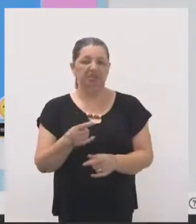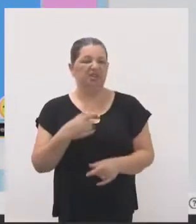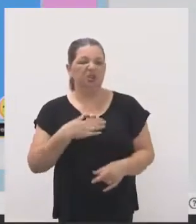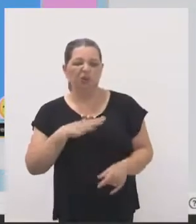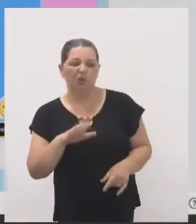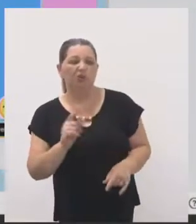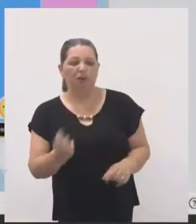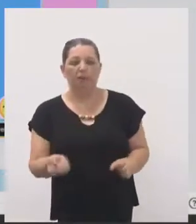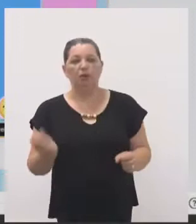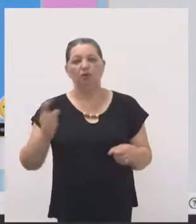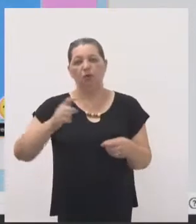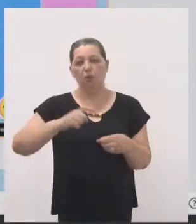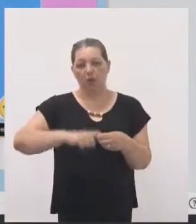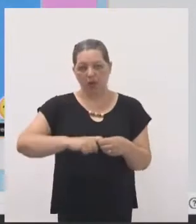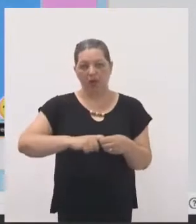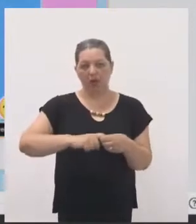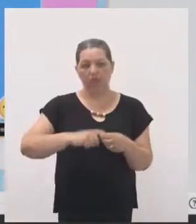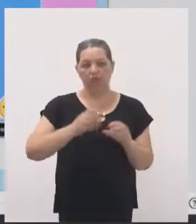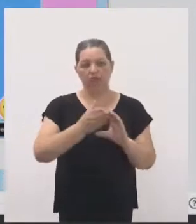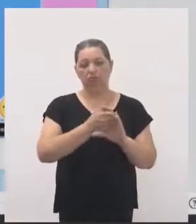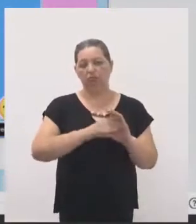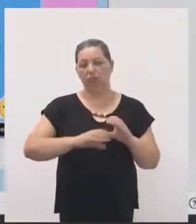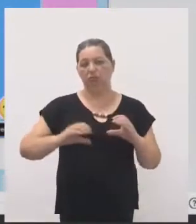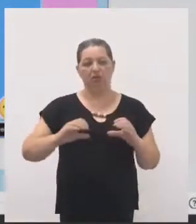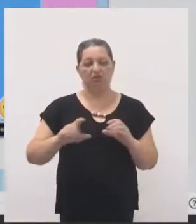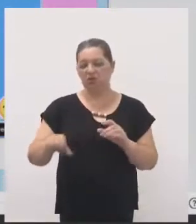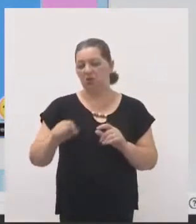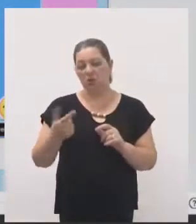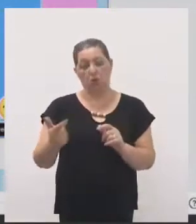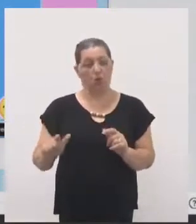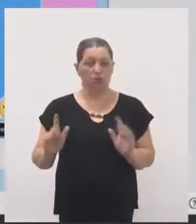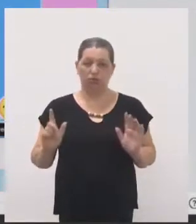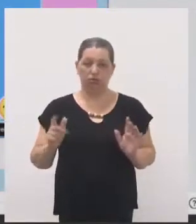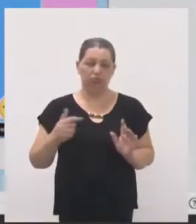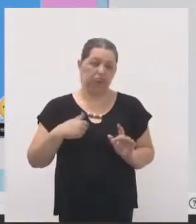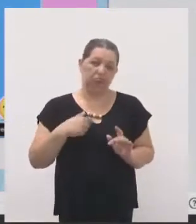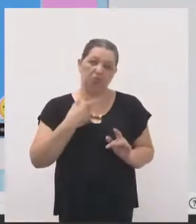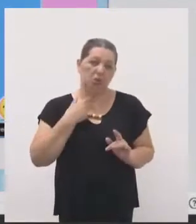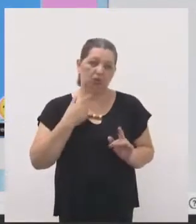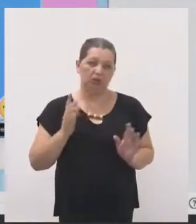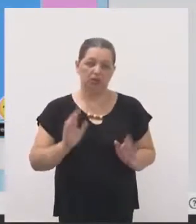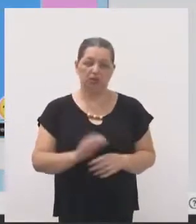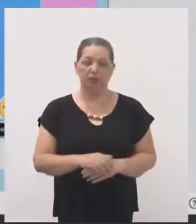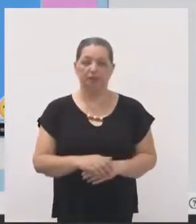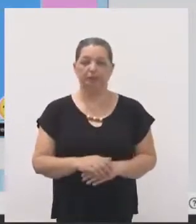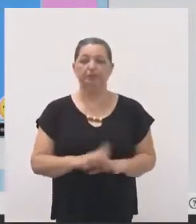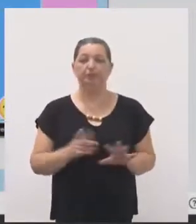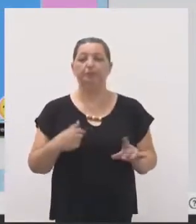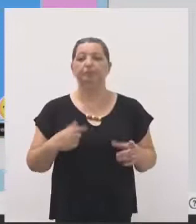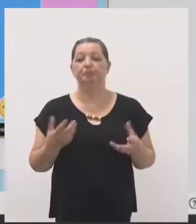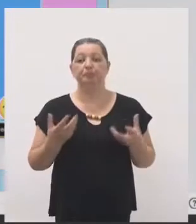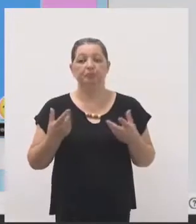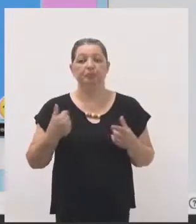posso voltar aqui no Canva e escolher um outro qualquer. Na segunda opção, eu tenho